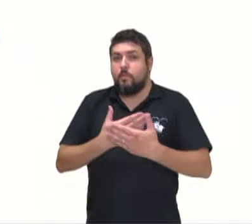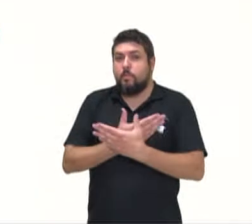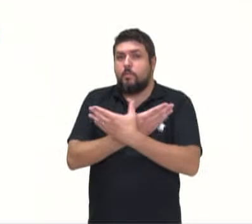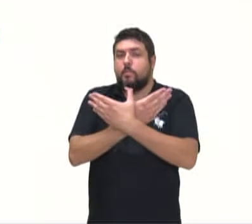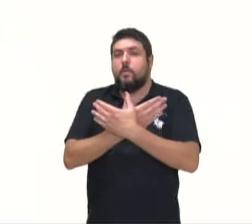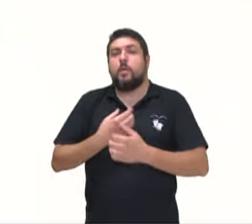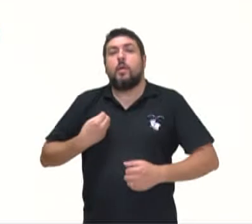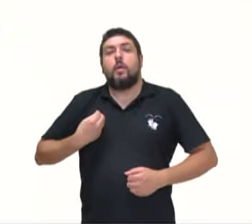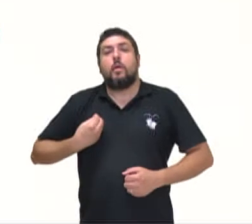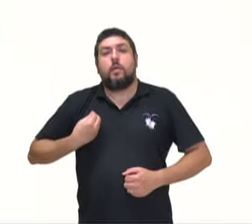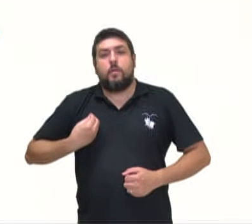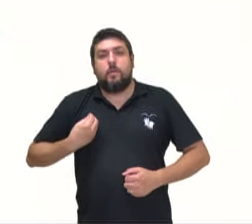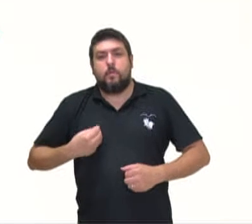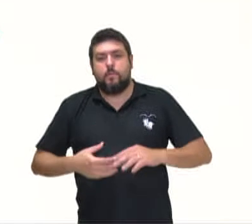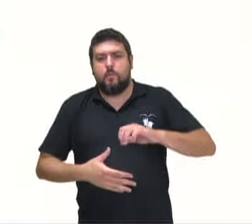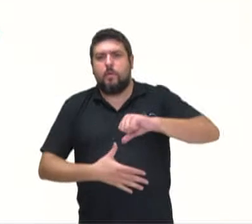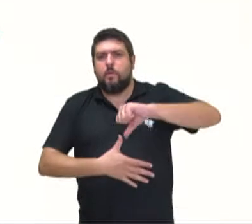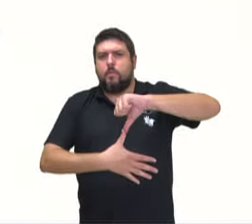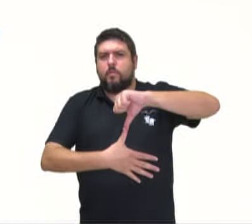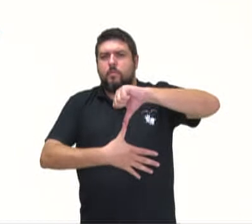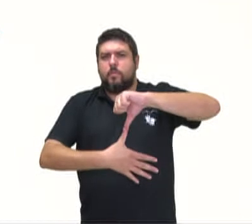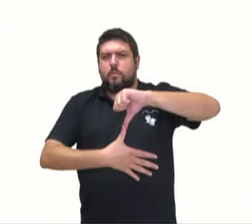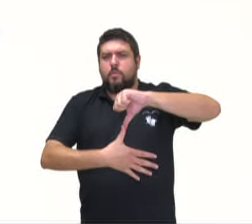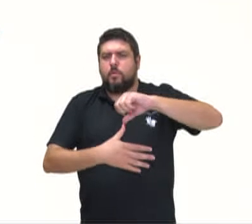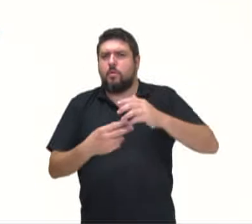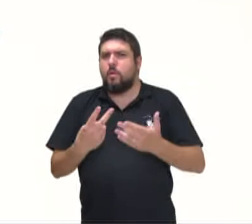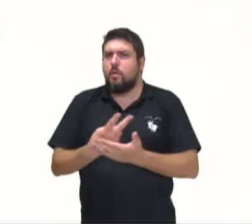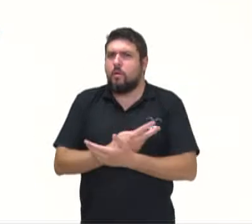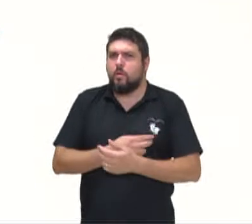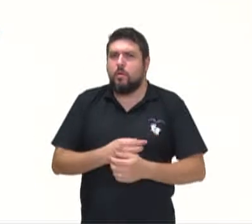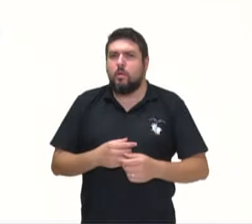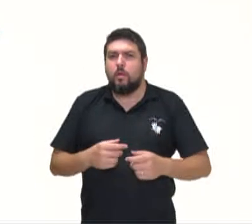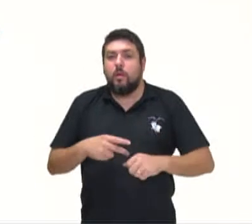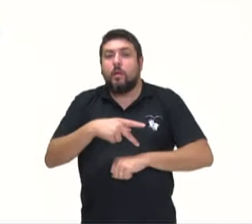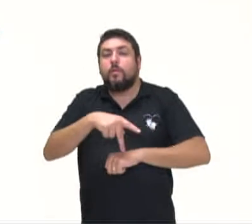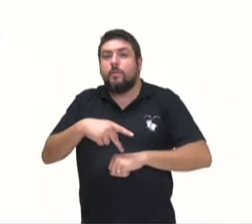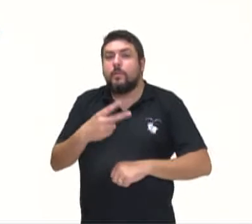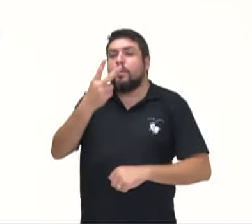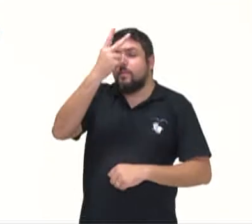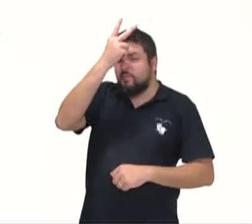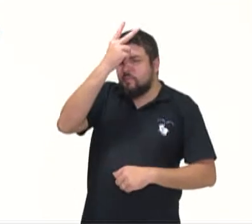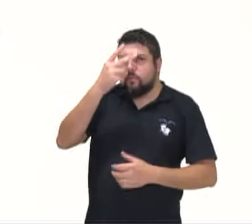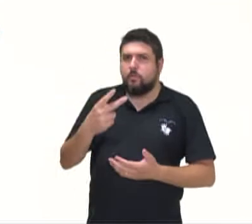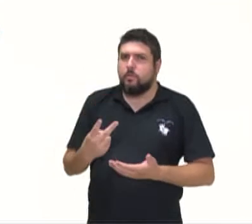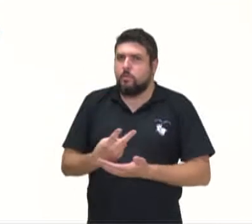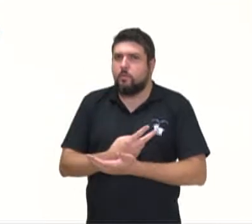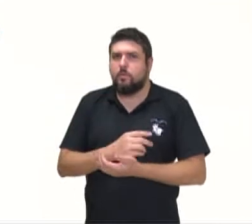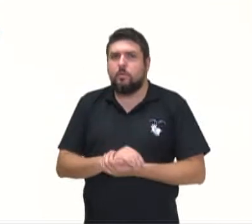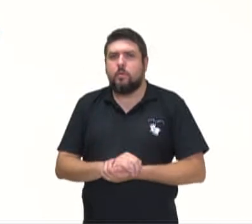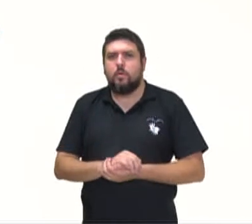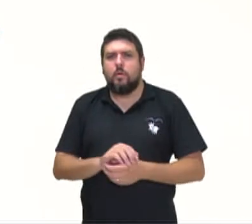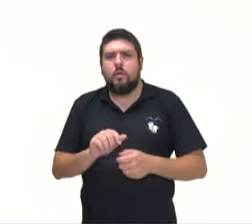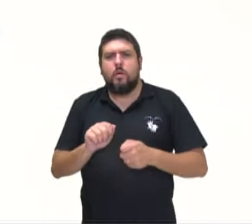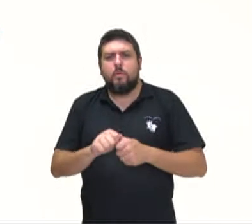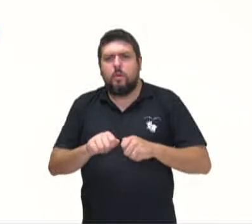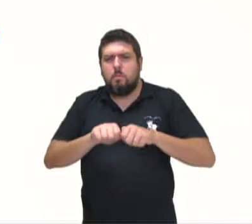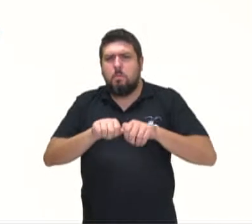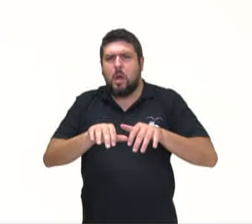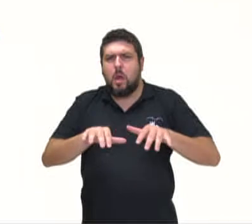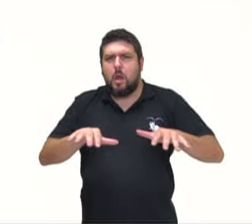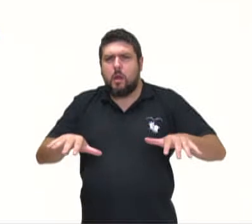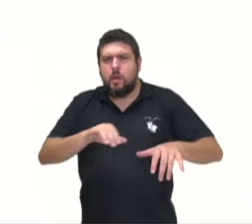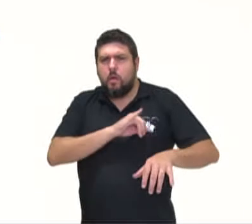né? Principalmente onde hoje se localiza o Peru. Outro erro aqui na localização. Formaram um grande império, chefiados